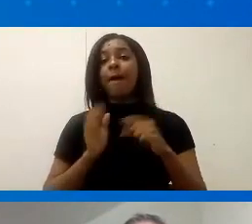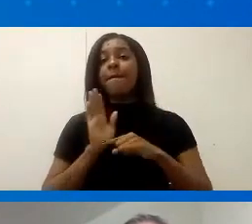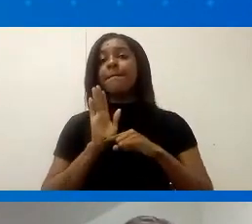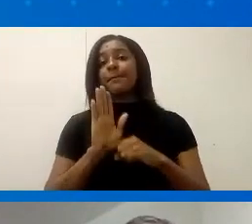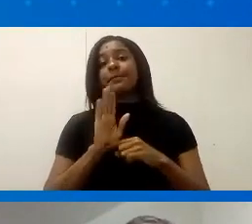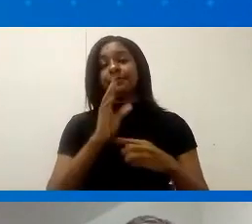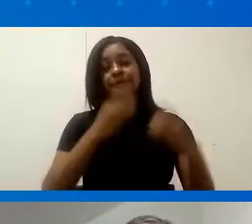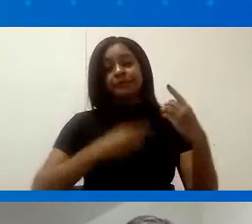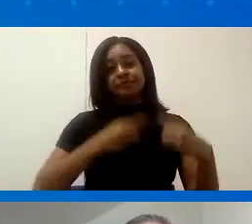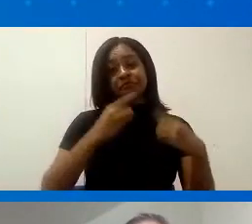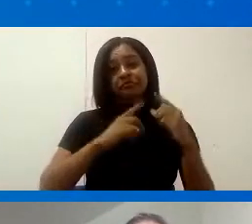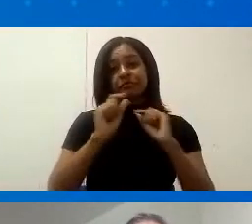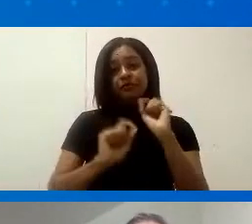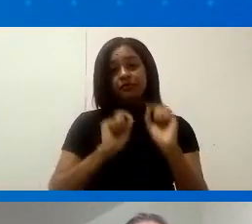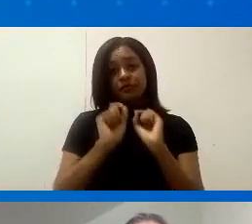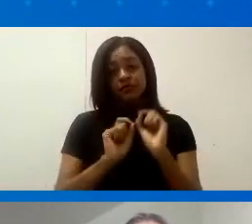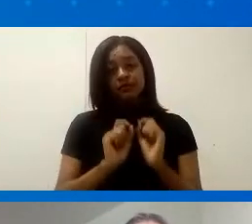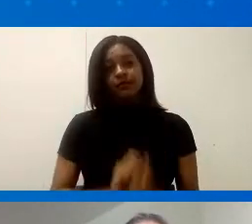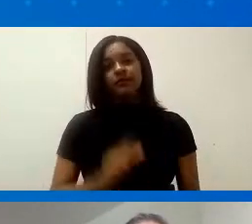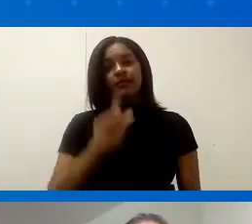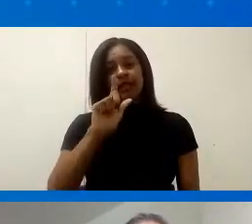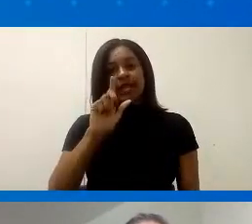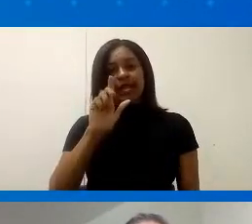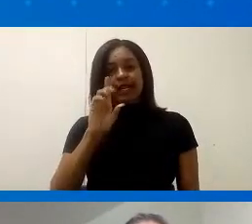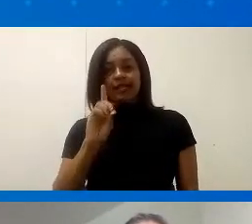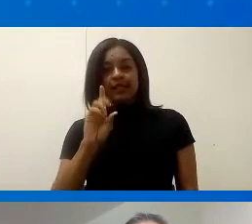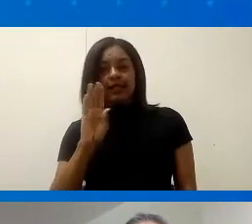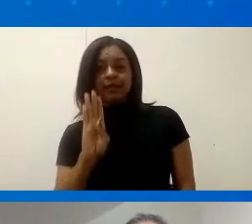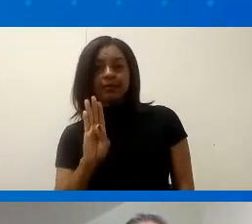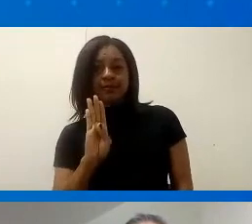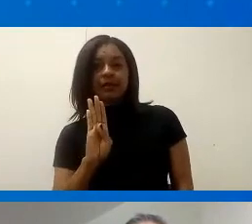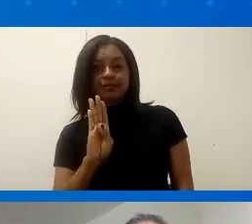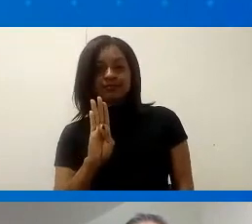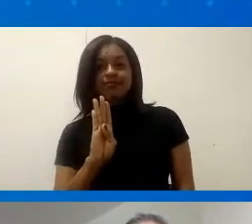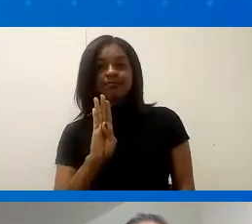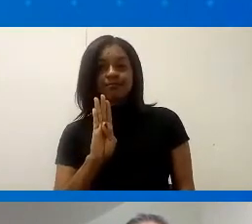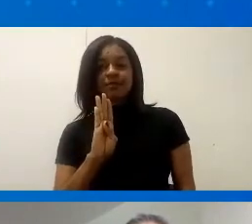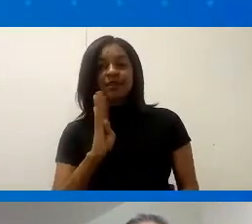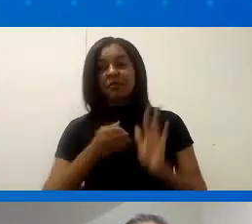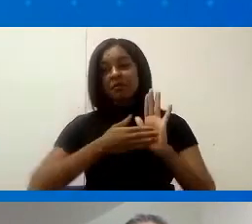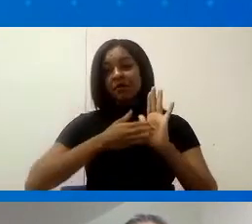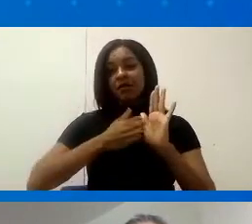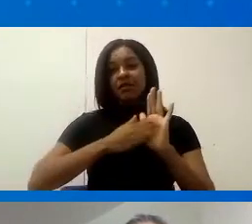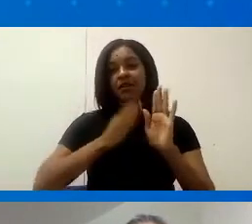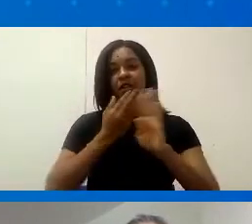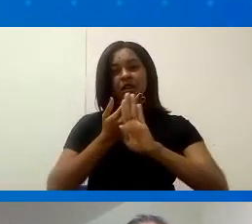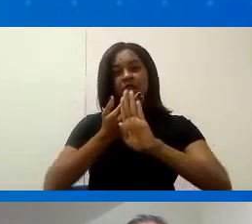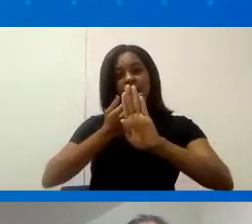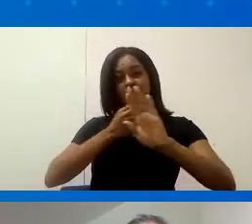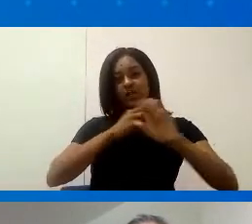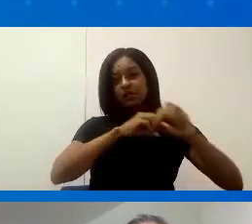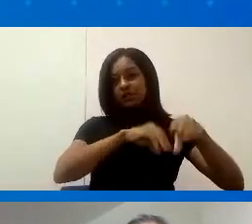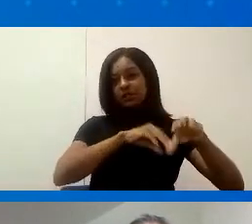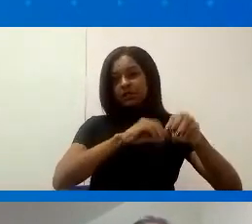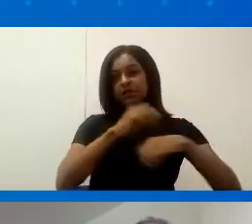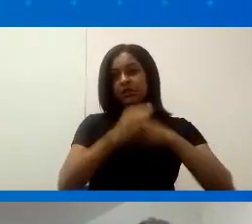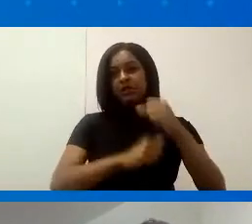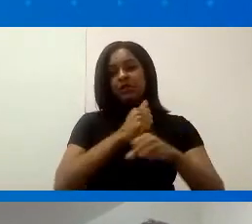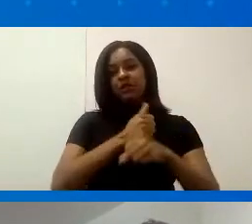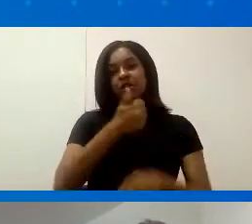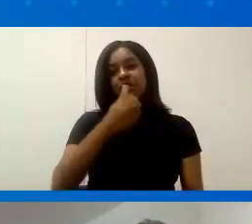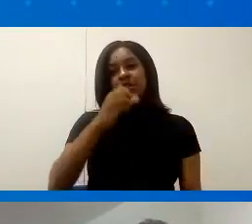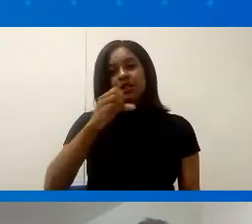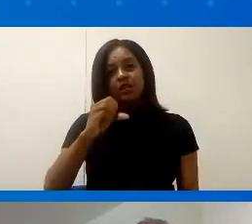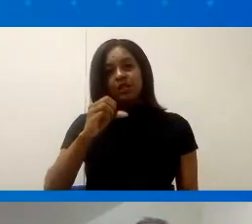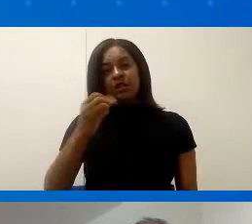a LDB previu educação à distância em 1996 E para isso